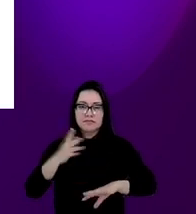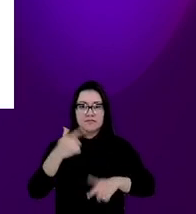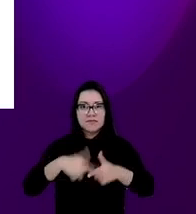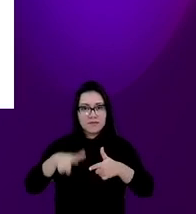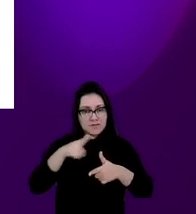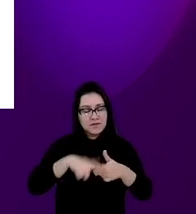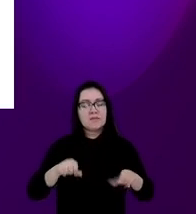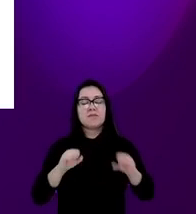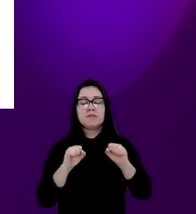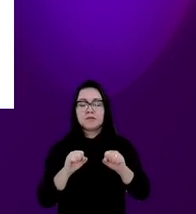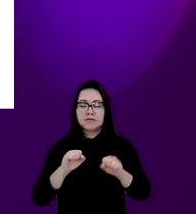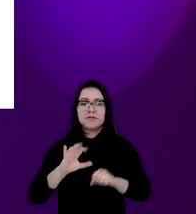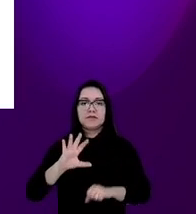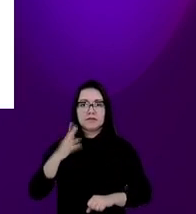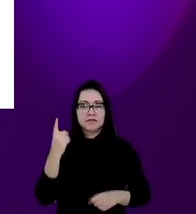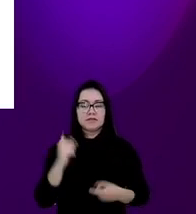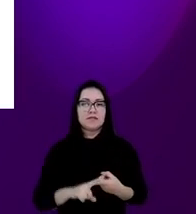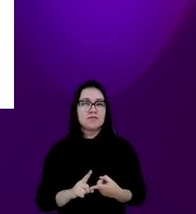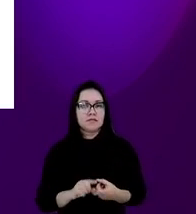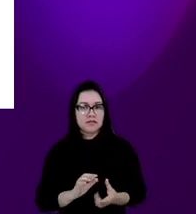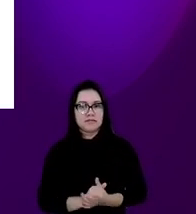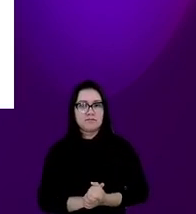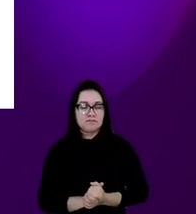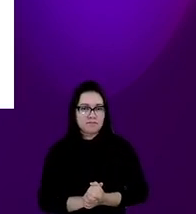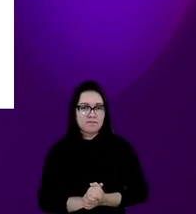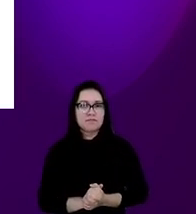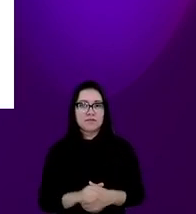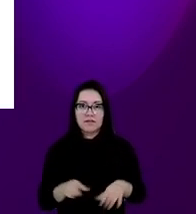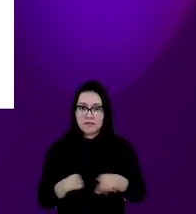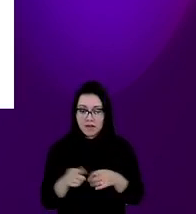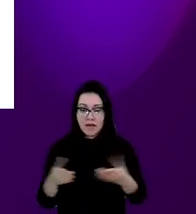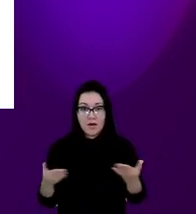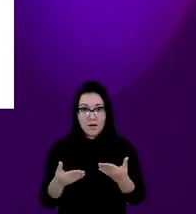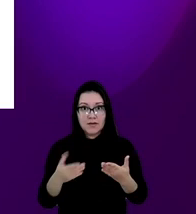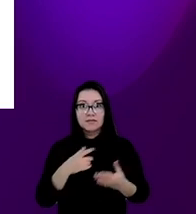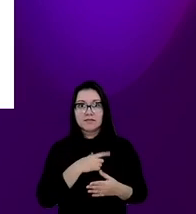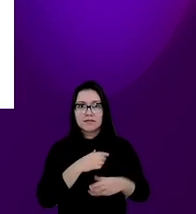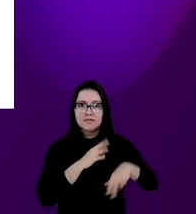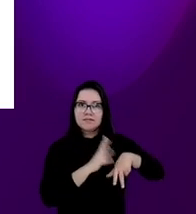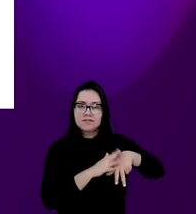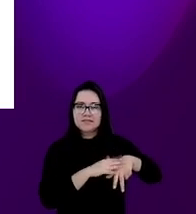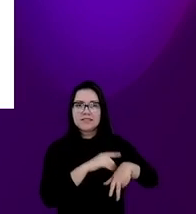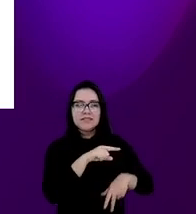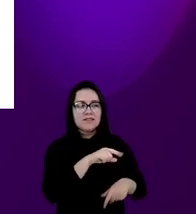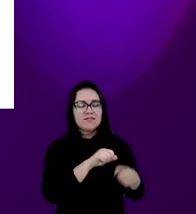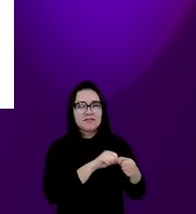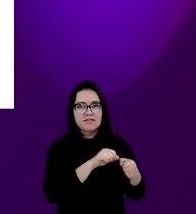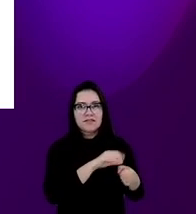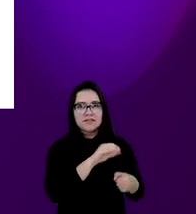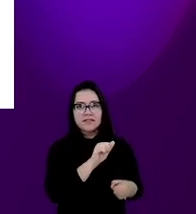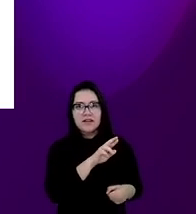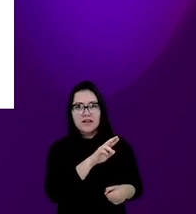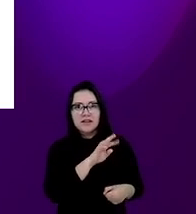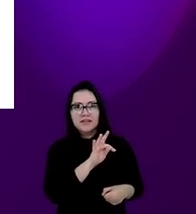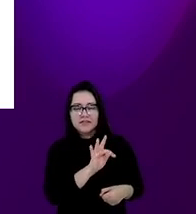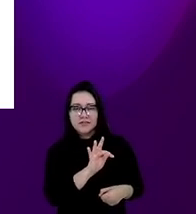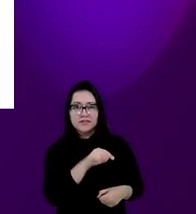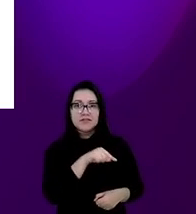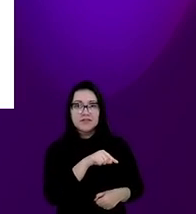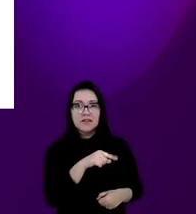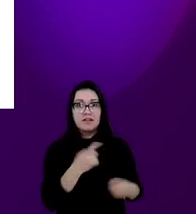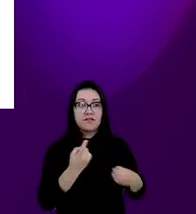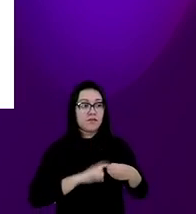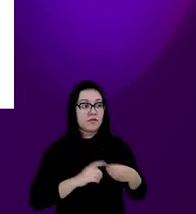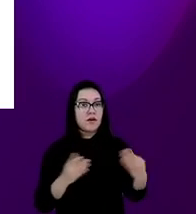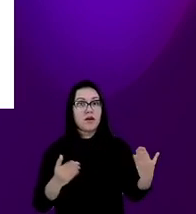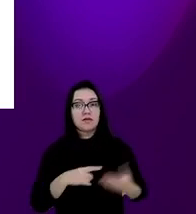mesmo estou com um caso aqui de uma paciente nossa que fez um CAR-T em Cleveland e voltou e atualmente